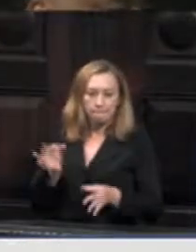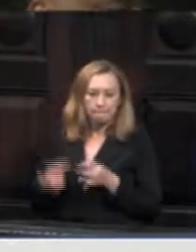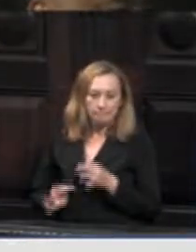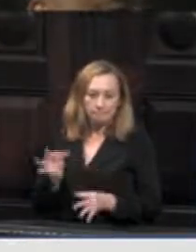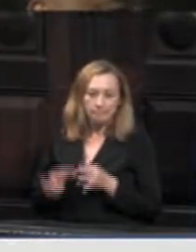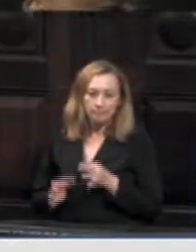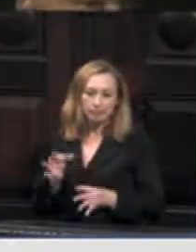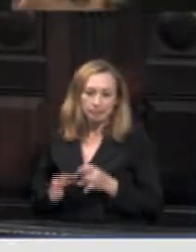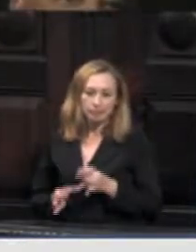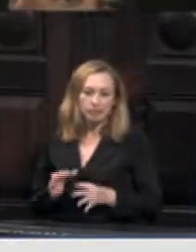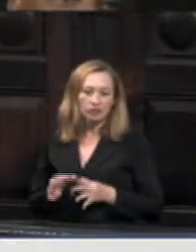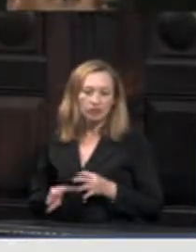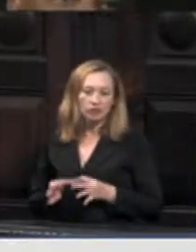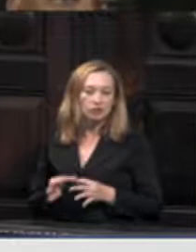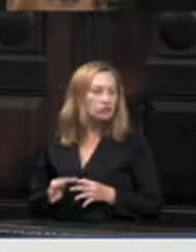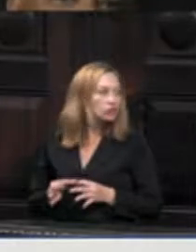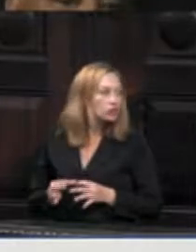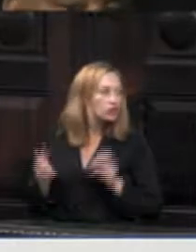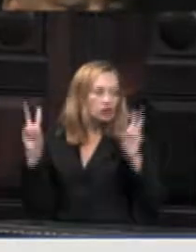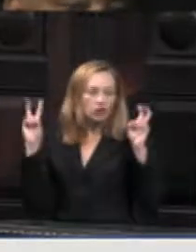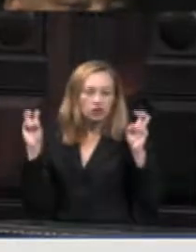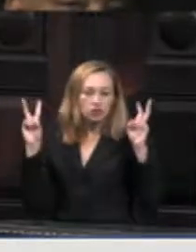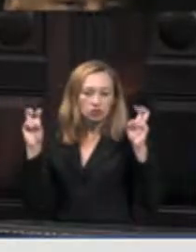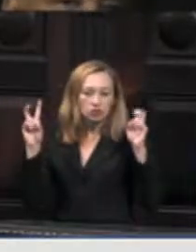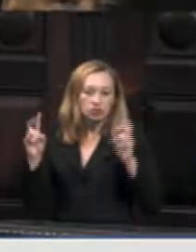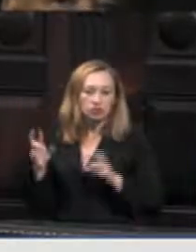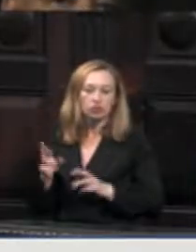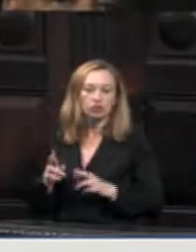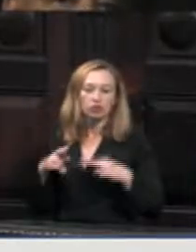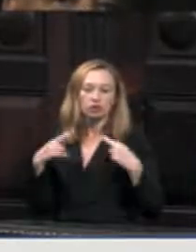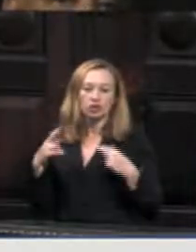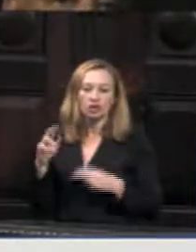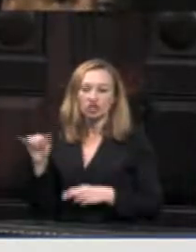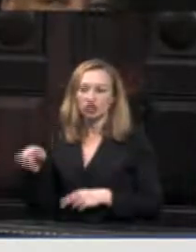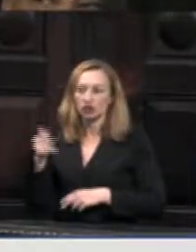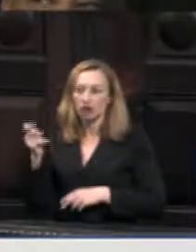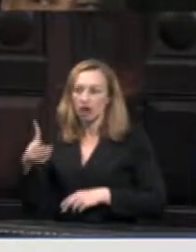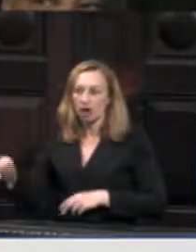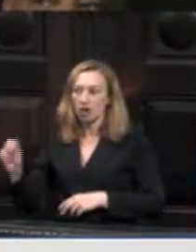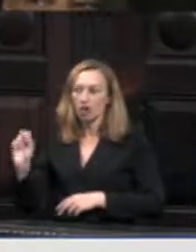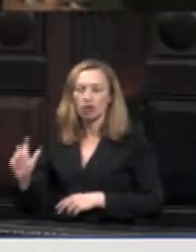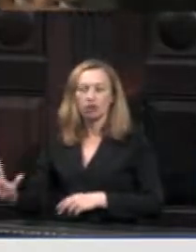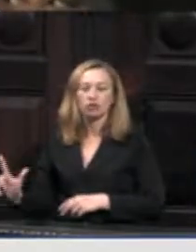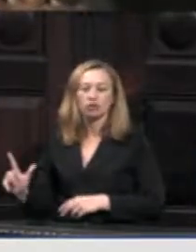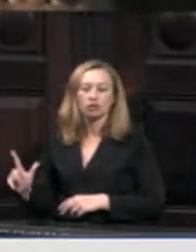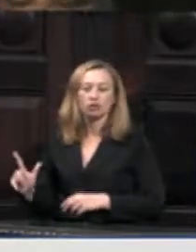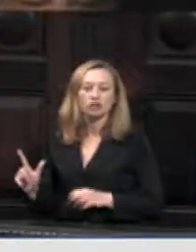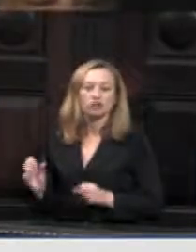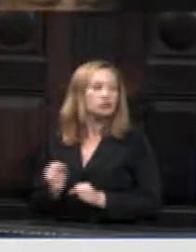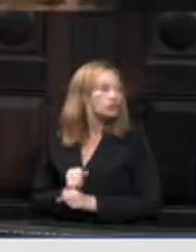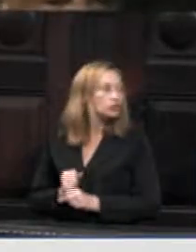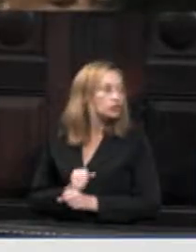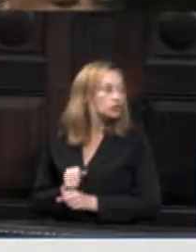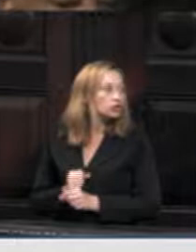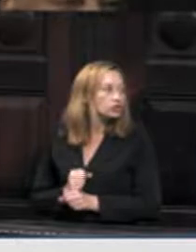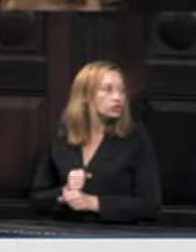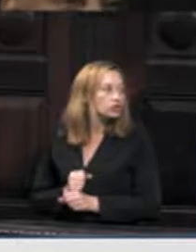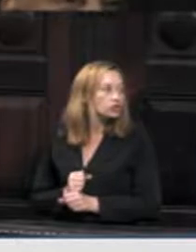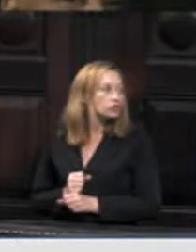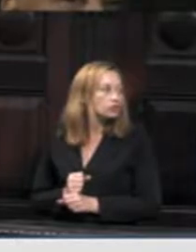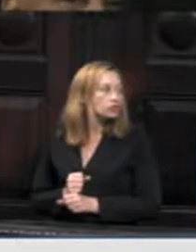Legislação Complementar e Códigos, Assuntos Municipais, Desenvolvimento Regional, Política Urbana, Habitação e Assuntos Fundiários, Saneamento